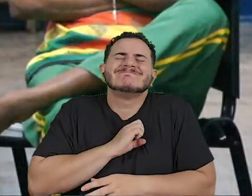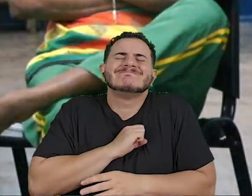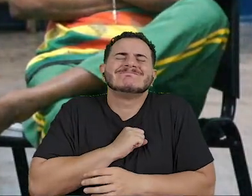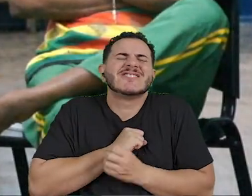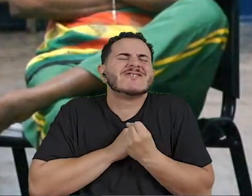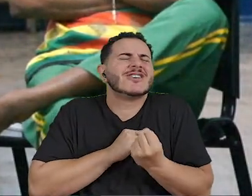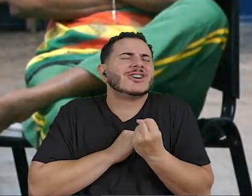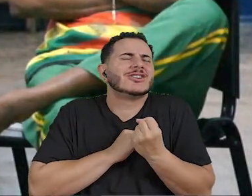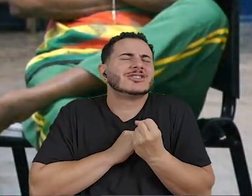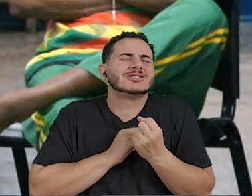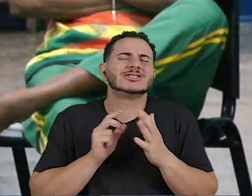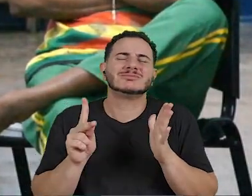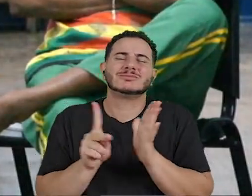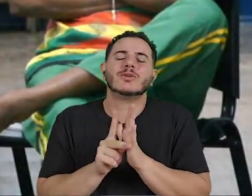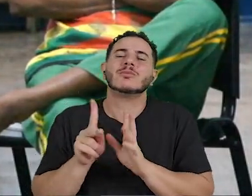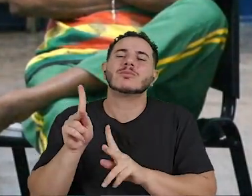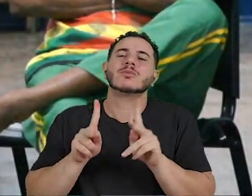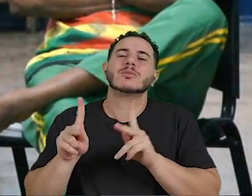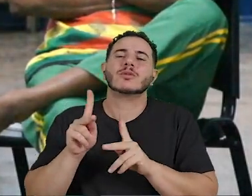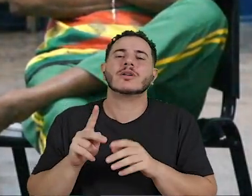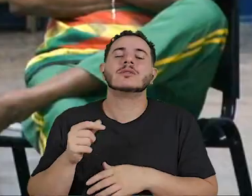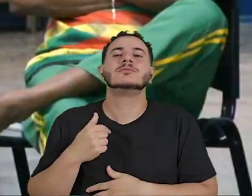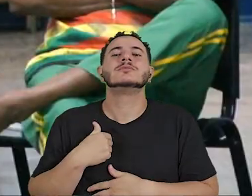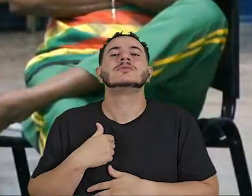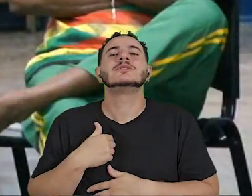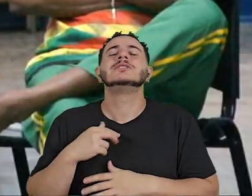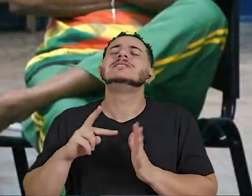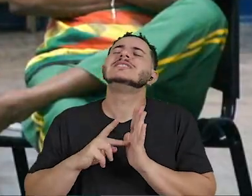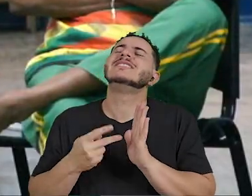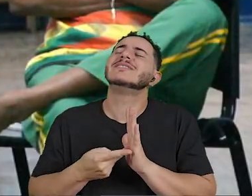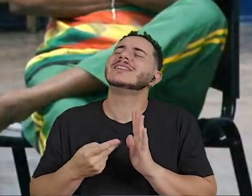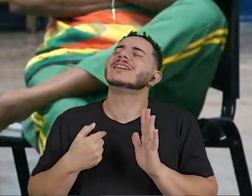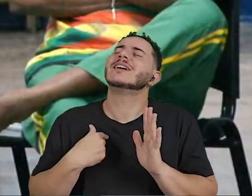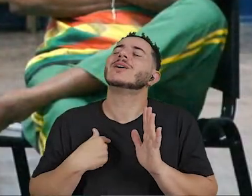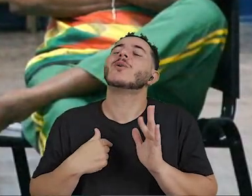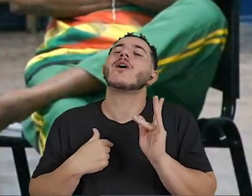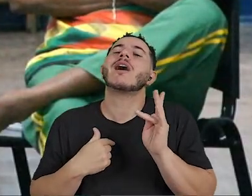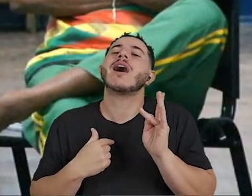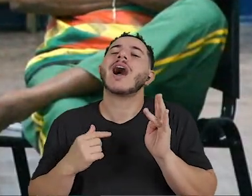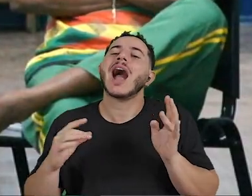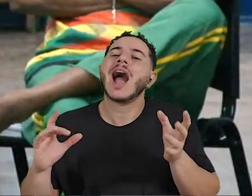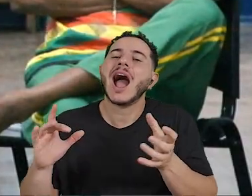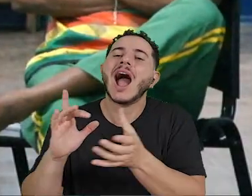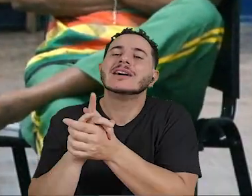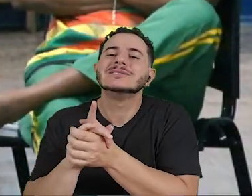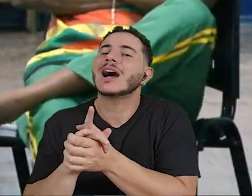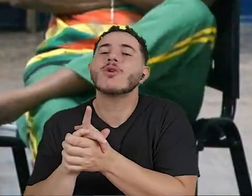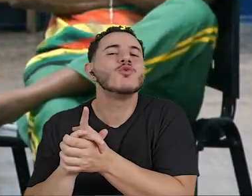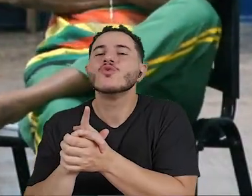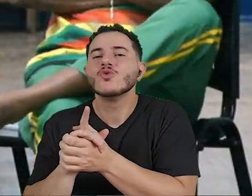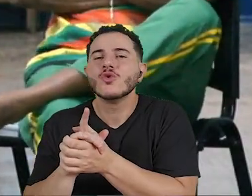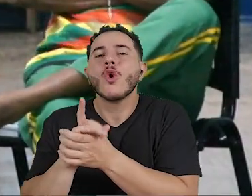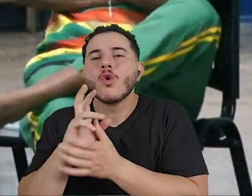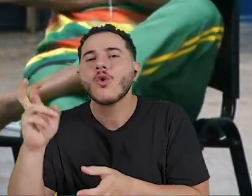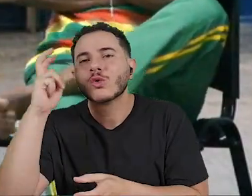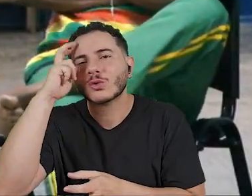fica com a fala... Enfim, sou casado com a cultura popular, vamos fazer um trato de fidelidade, né?